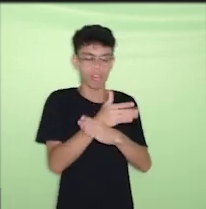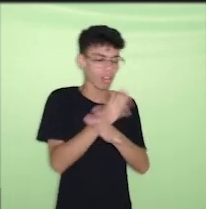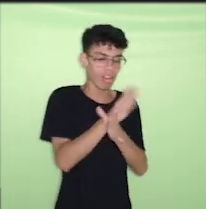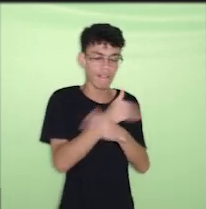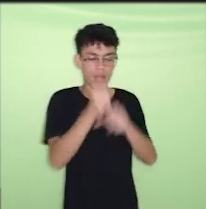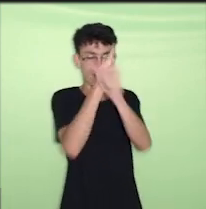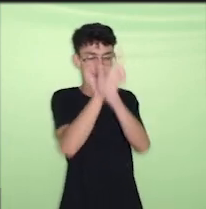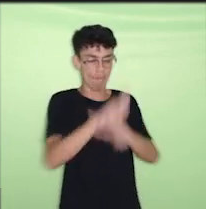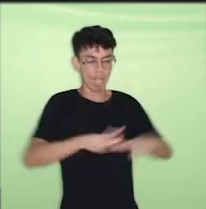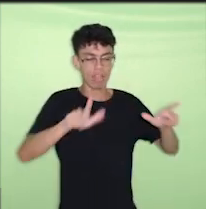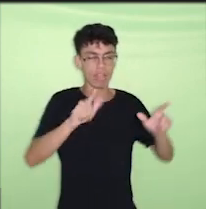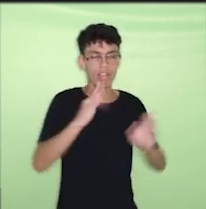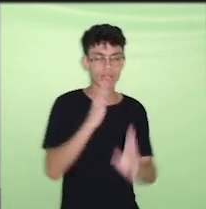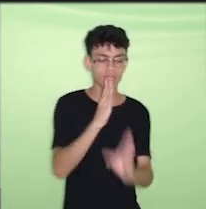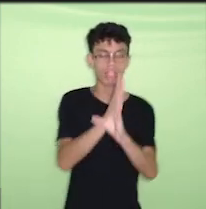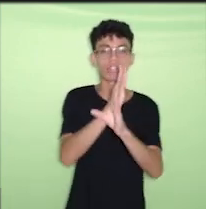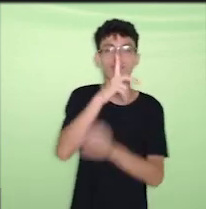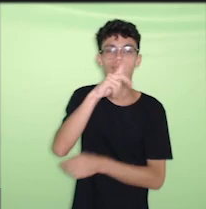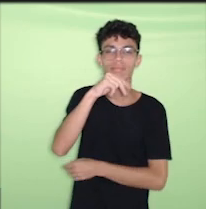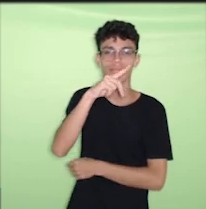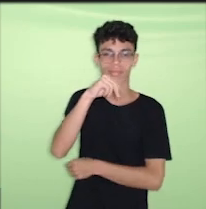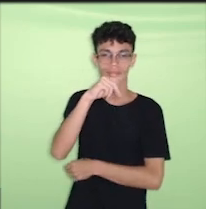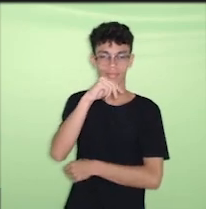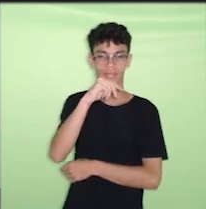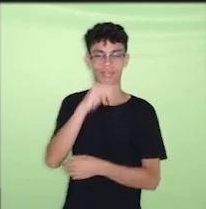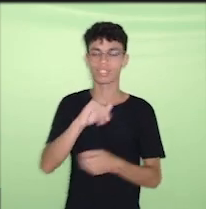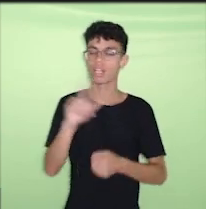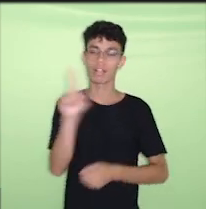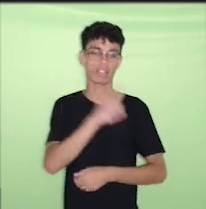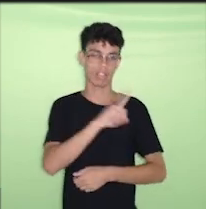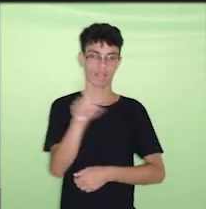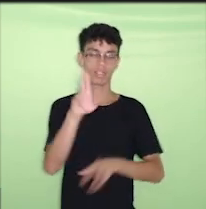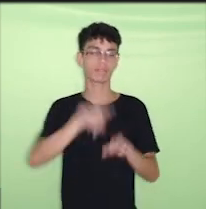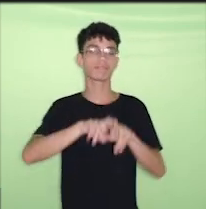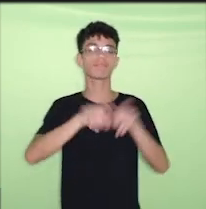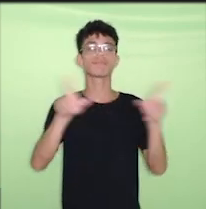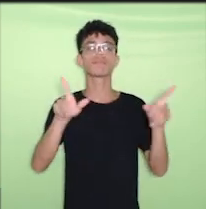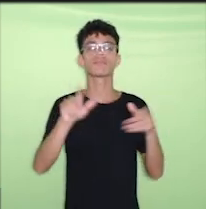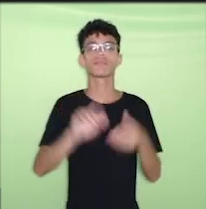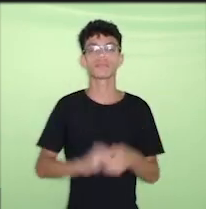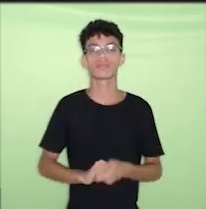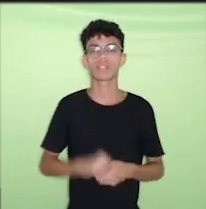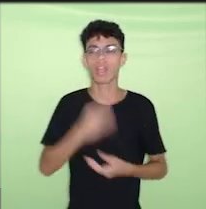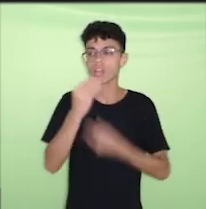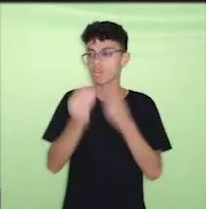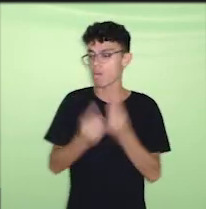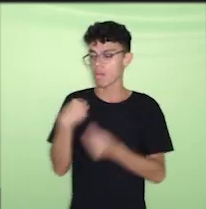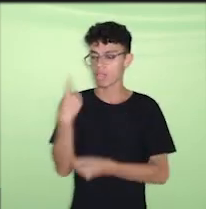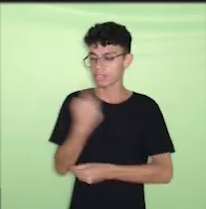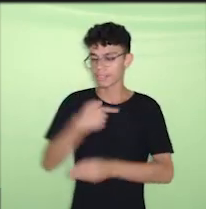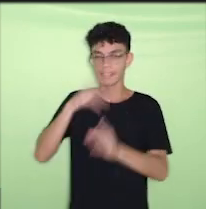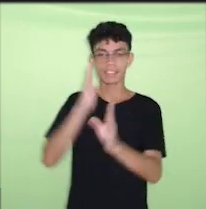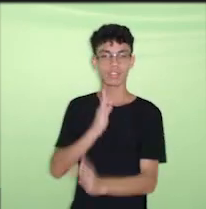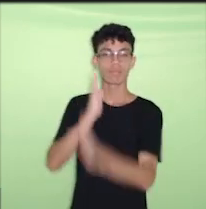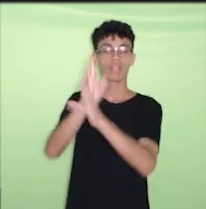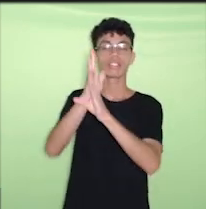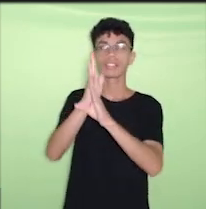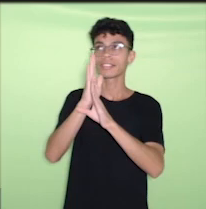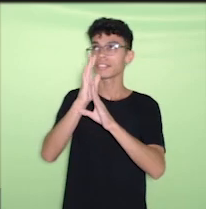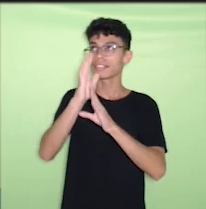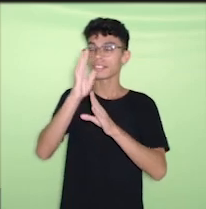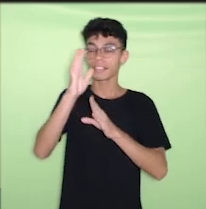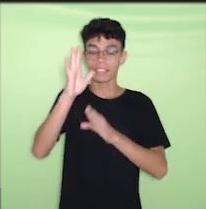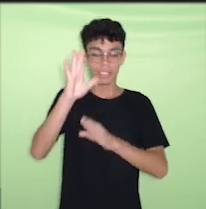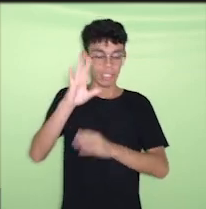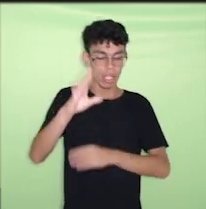e tentasse em algum lugar e encontrasse água? Não. Como se a gente descobrisse, de repente, que